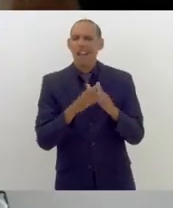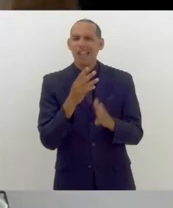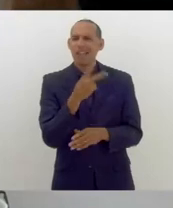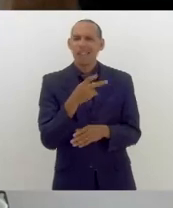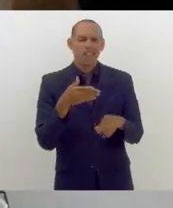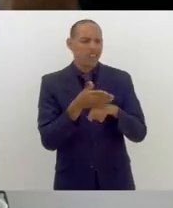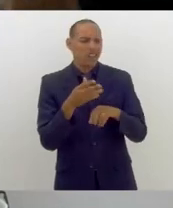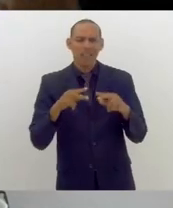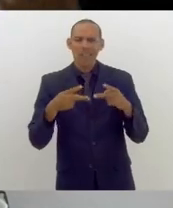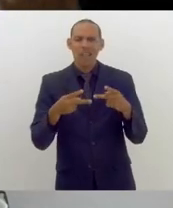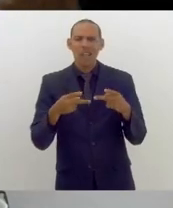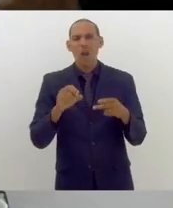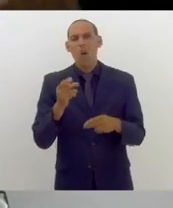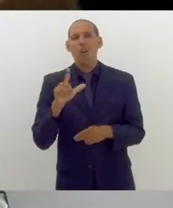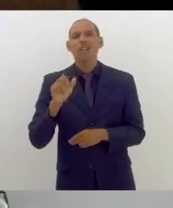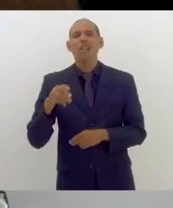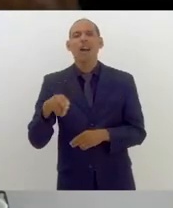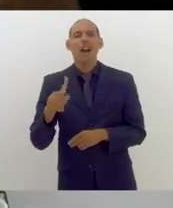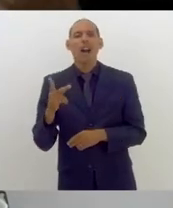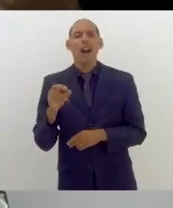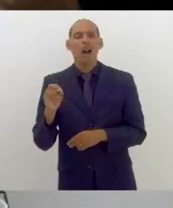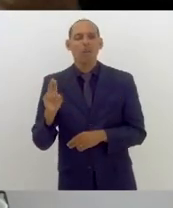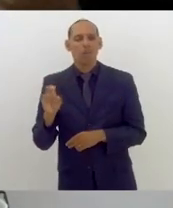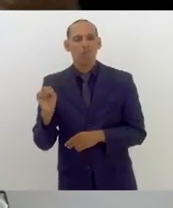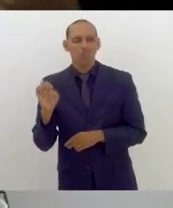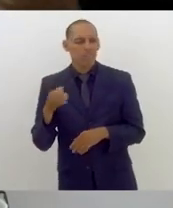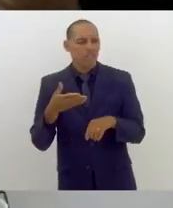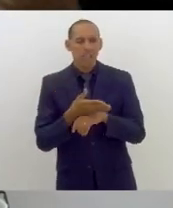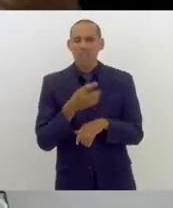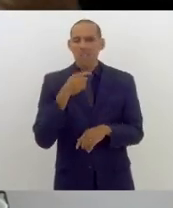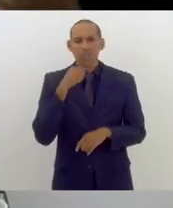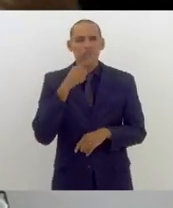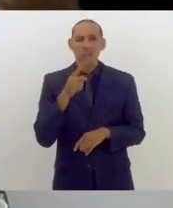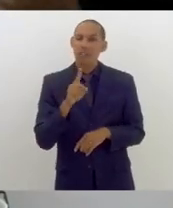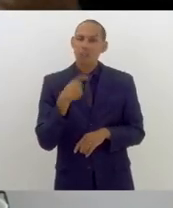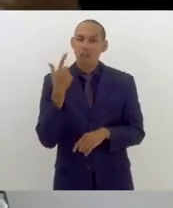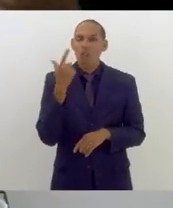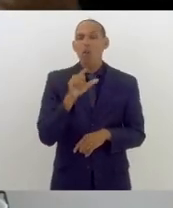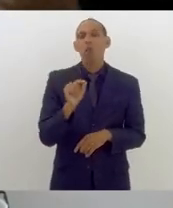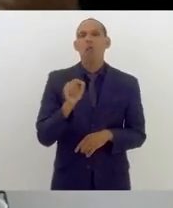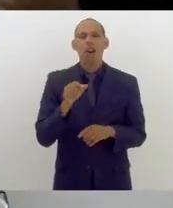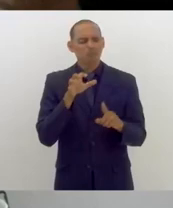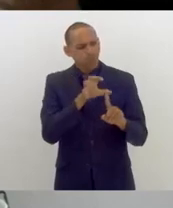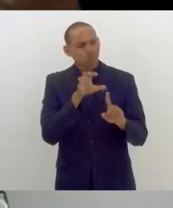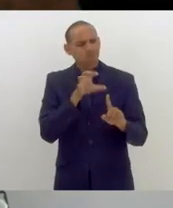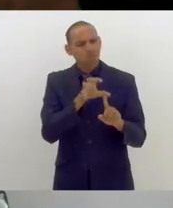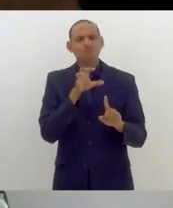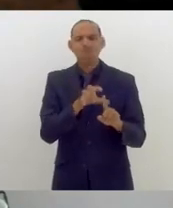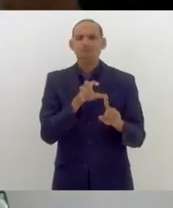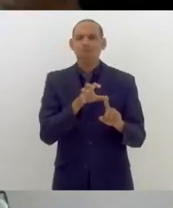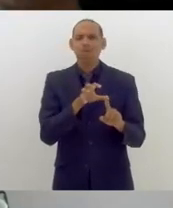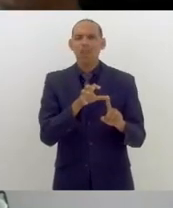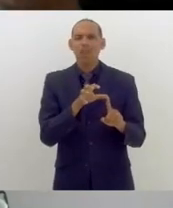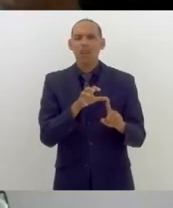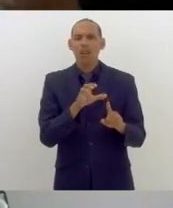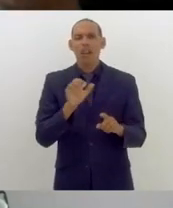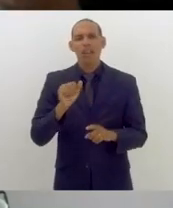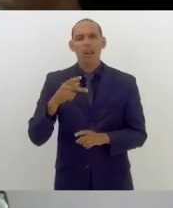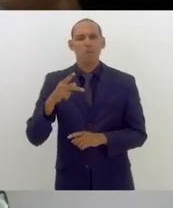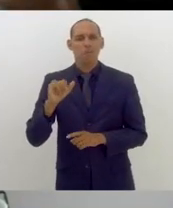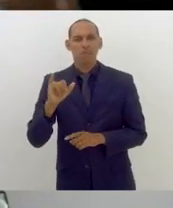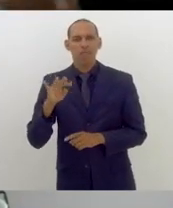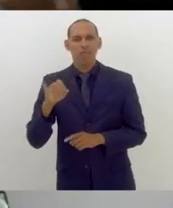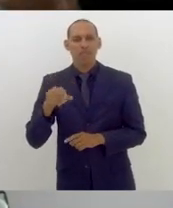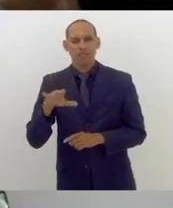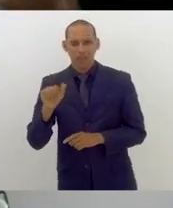ou numa lan house da entrada então nós conseguimos provocamos até nos provocamos a Capitania dos